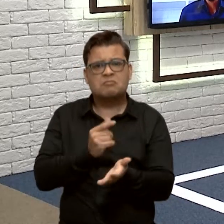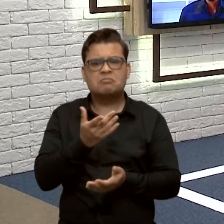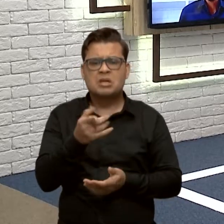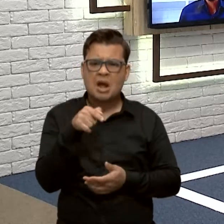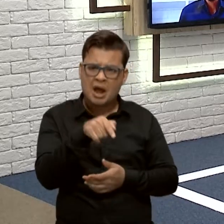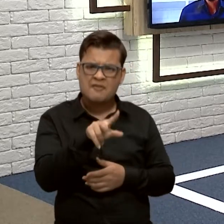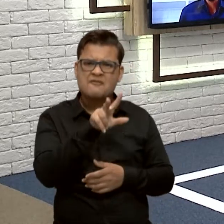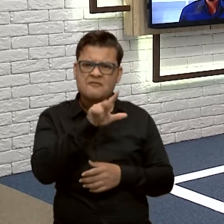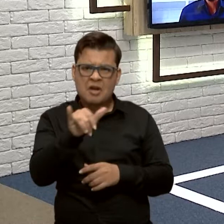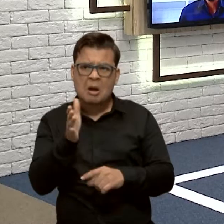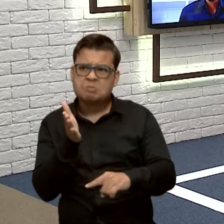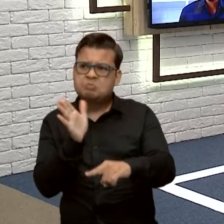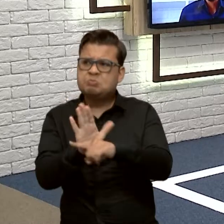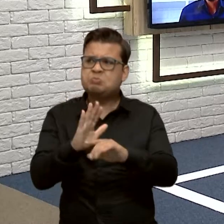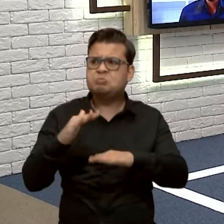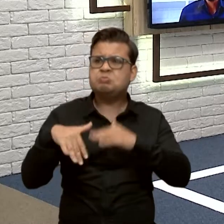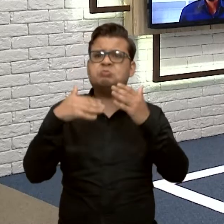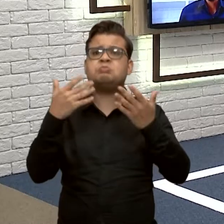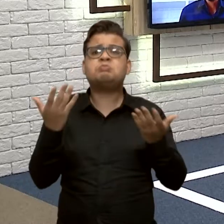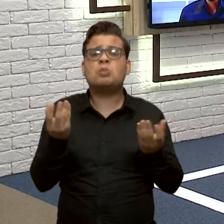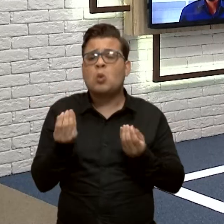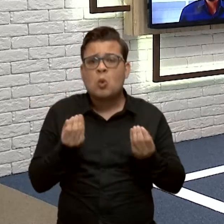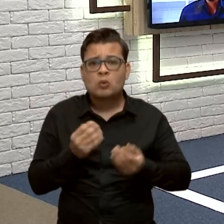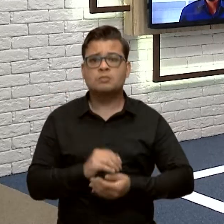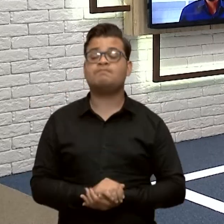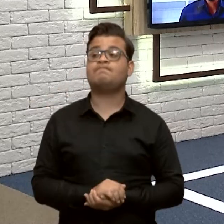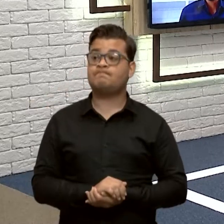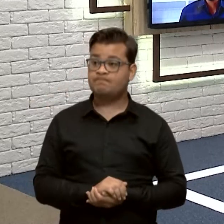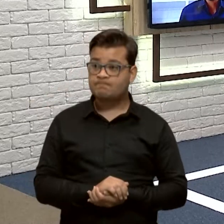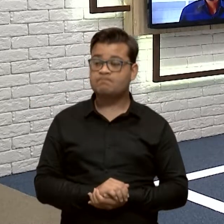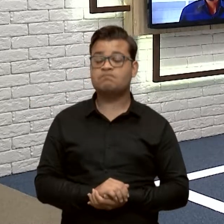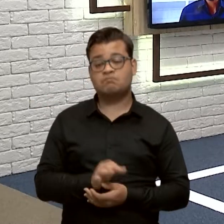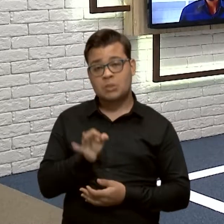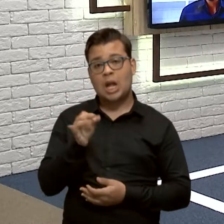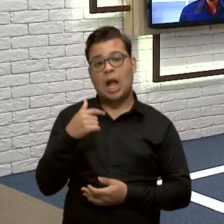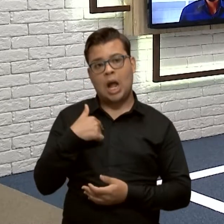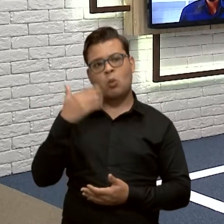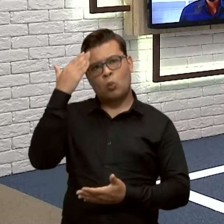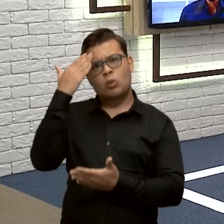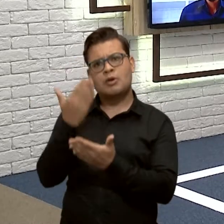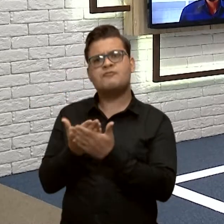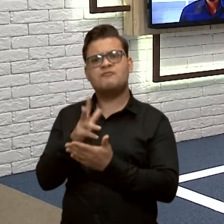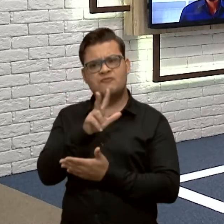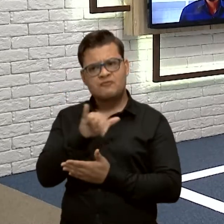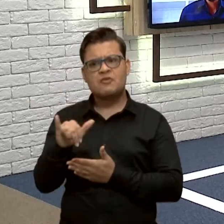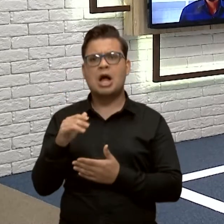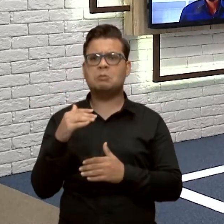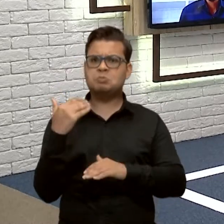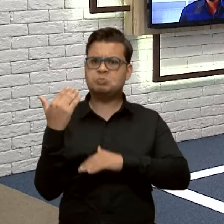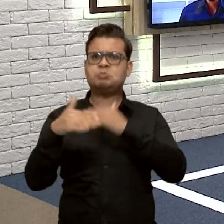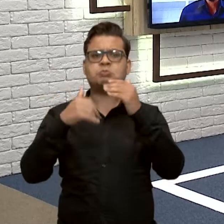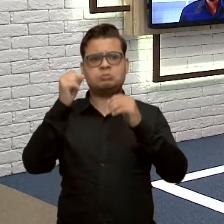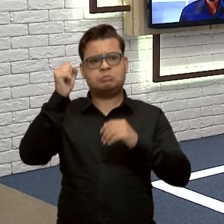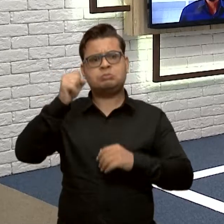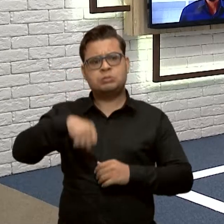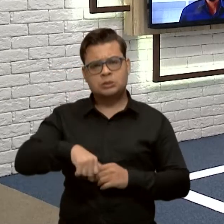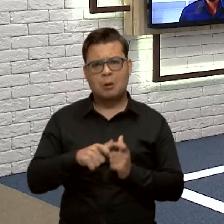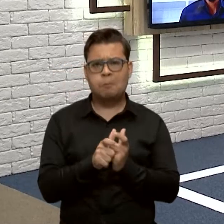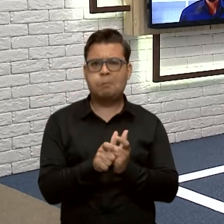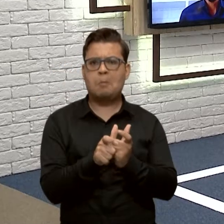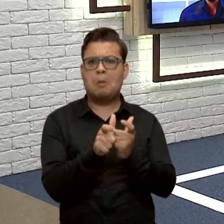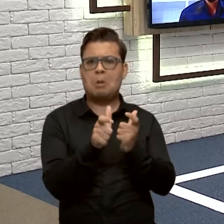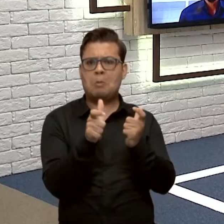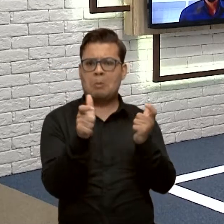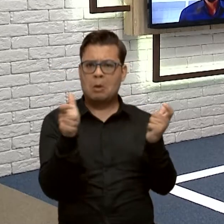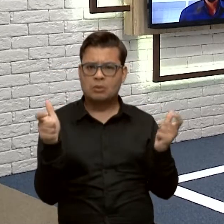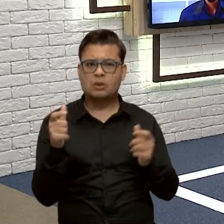Eu imagino que vai ganhar um espaço, porque nós estamos. Uma característica atual do